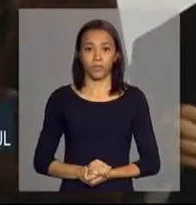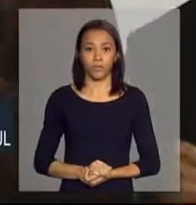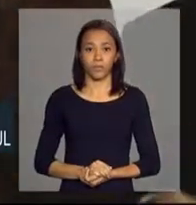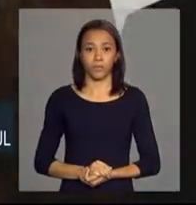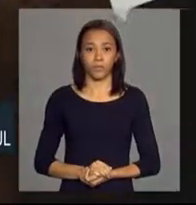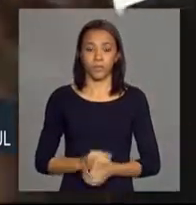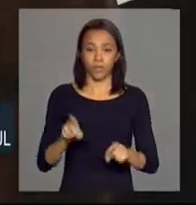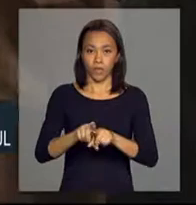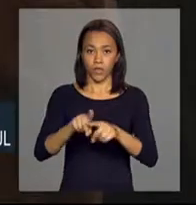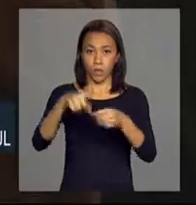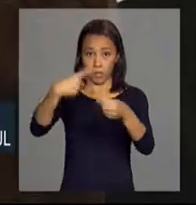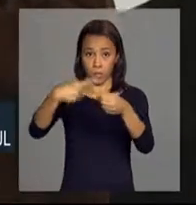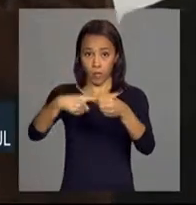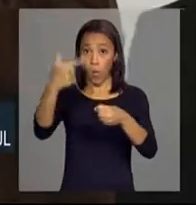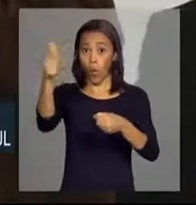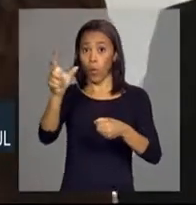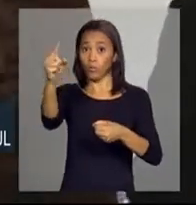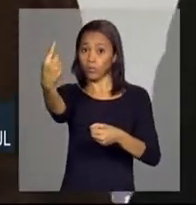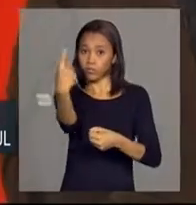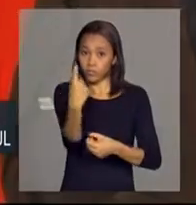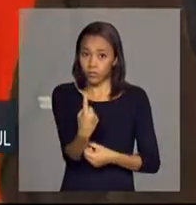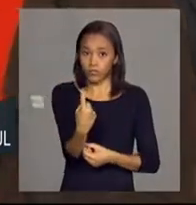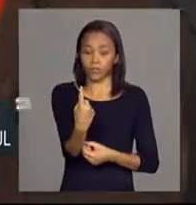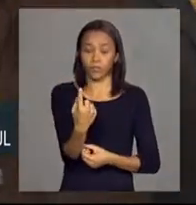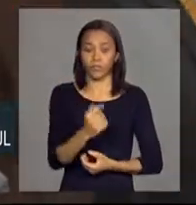Picada Café, prefeita Cláudia Schenkel.